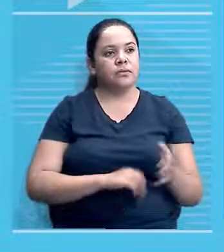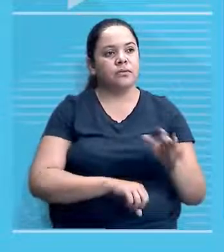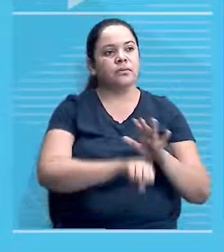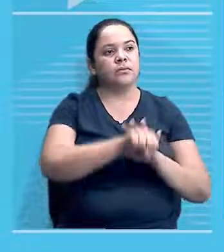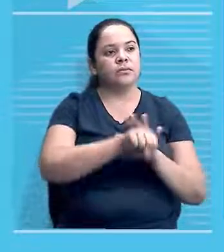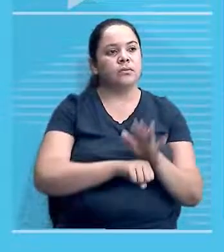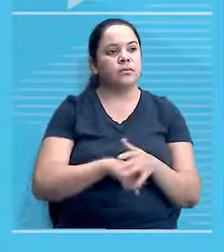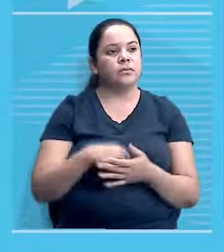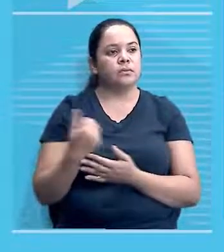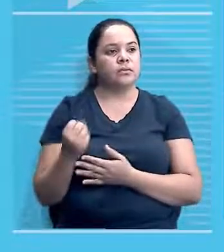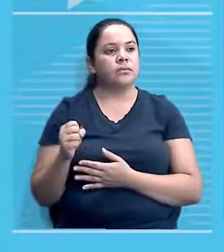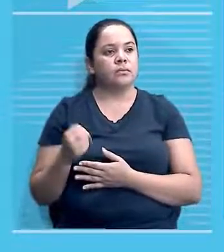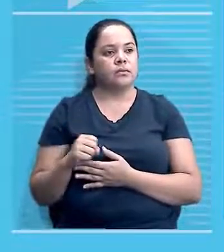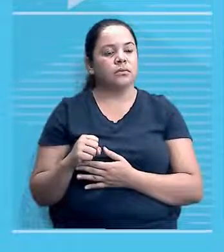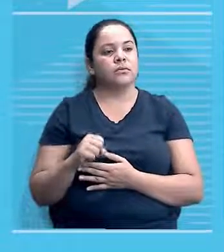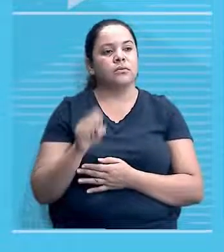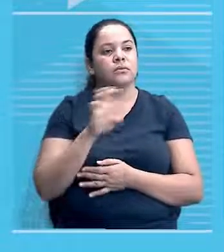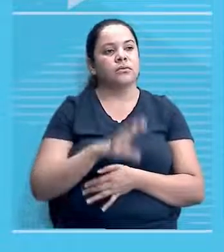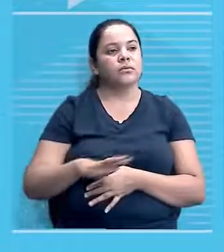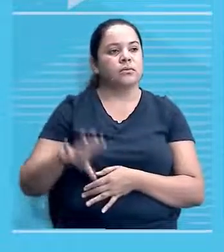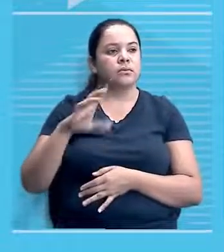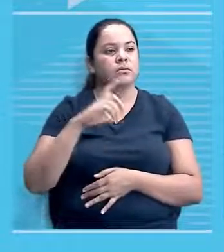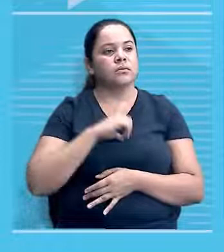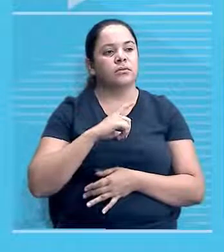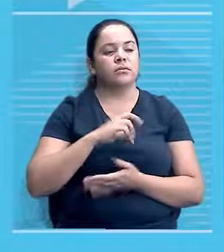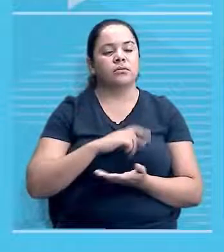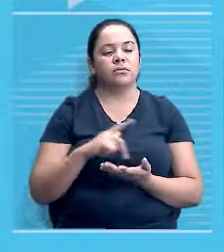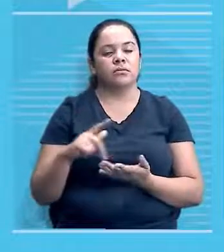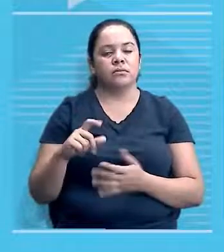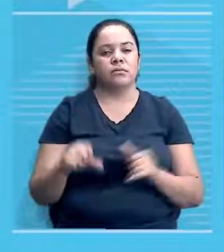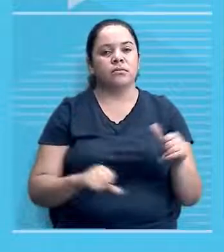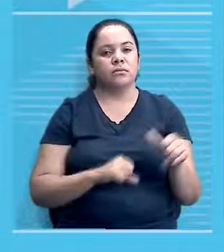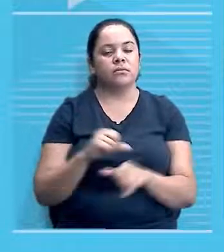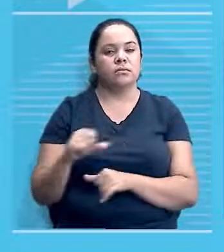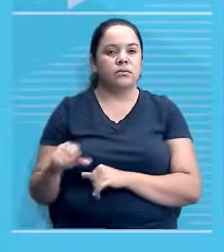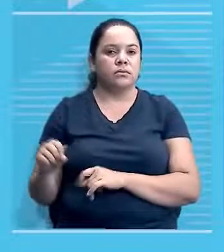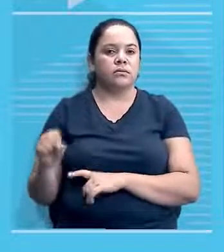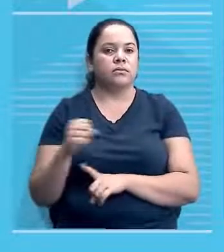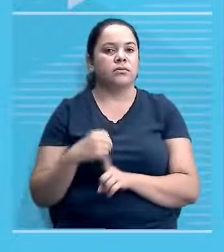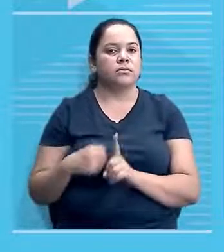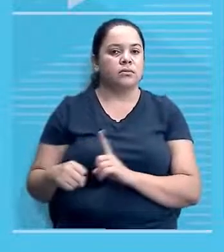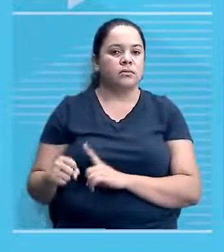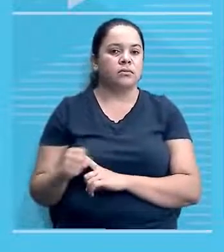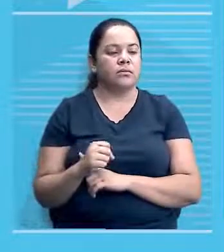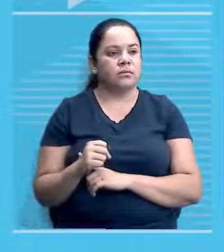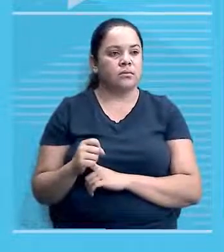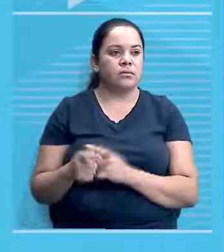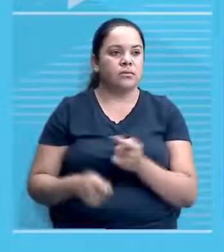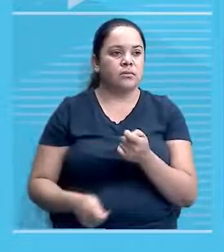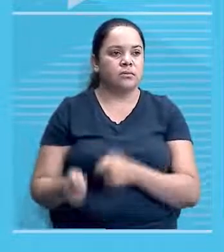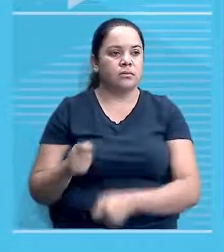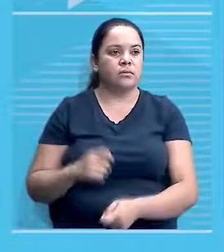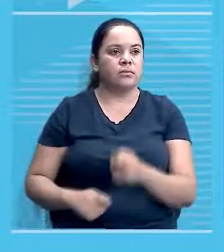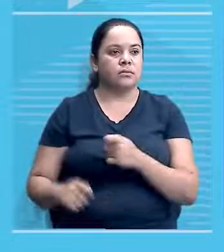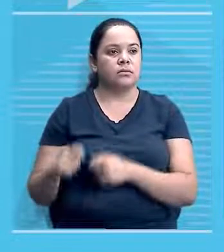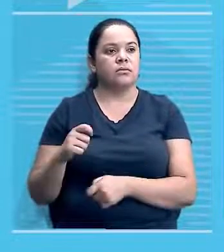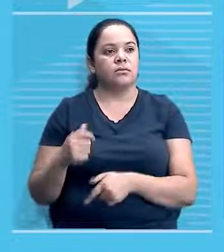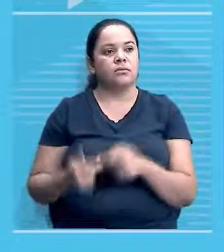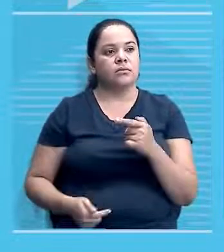sociais econômicas políticas ideológicas derrubando